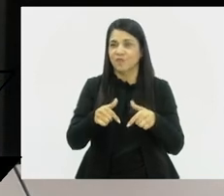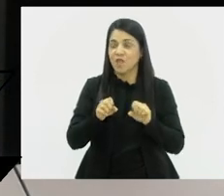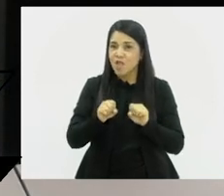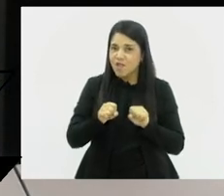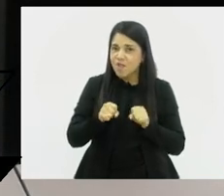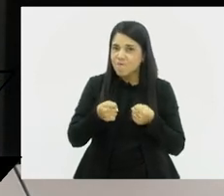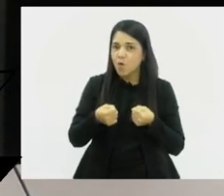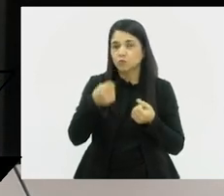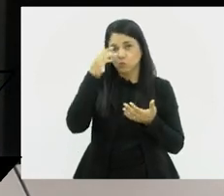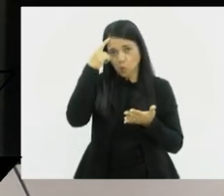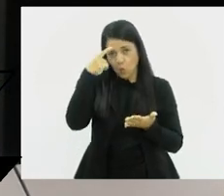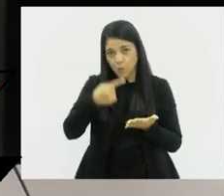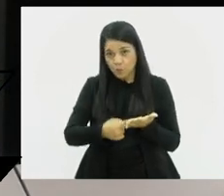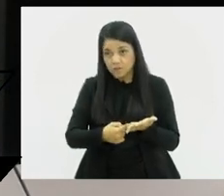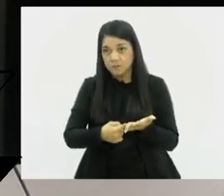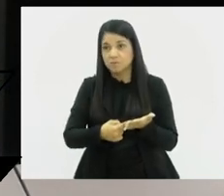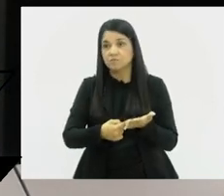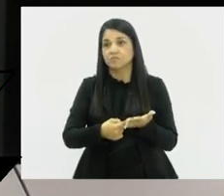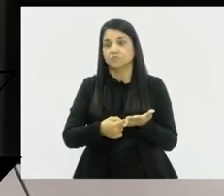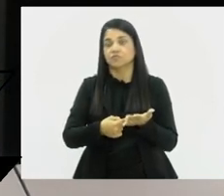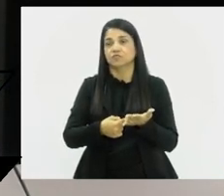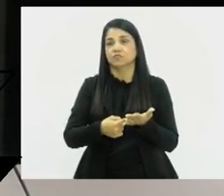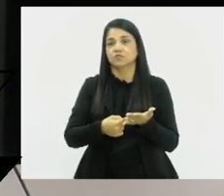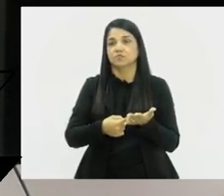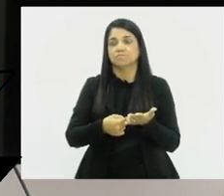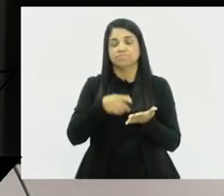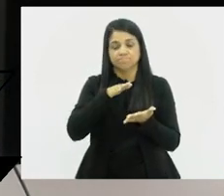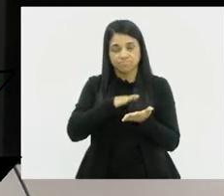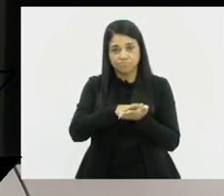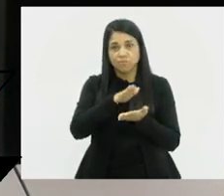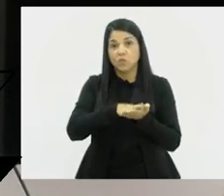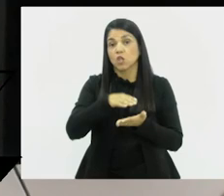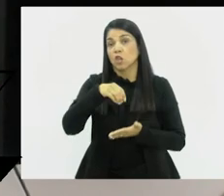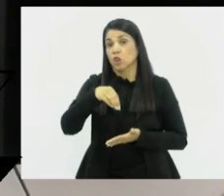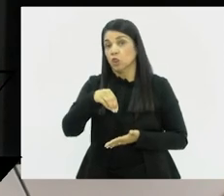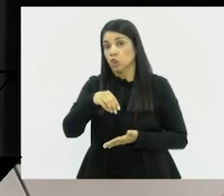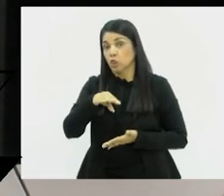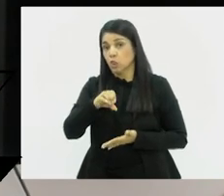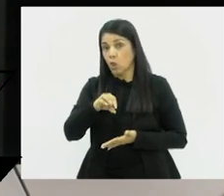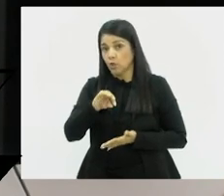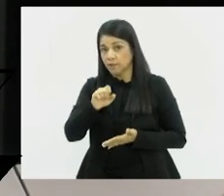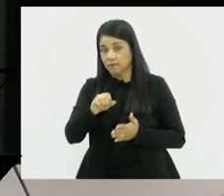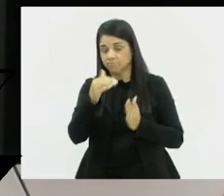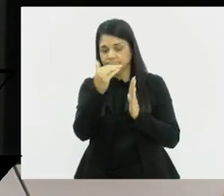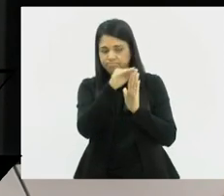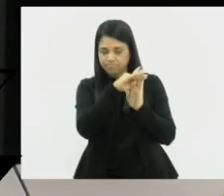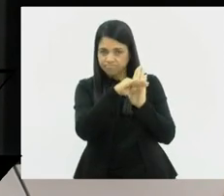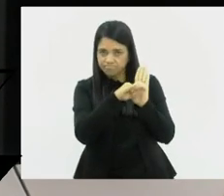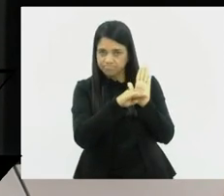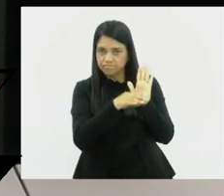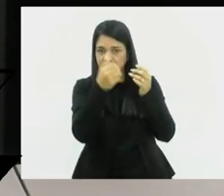aqui o compromisso de estarmos publicando uma nota de instrução com toda essa legislação,